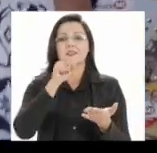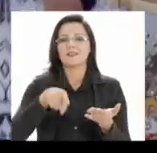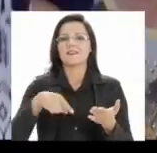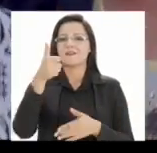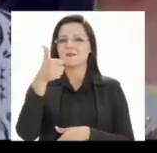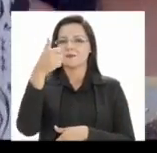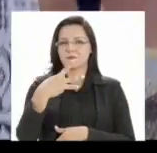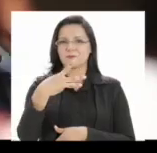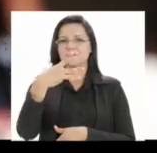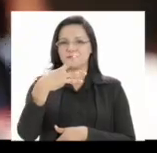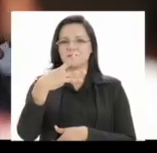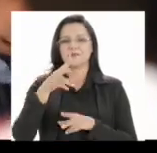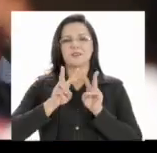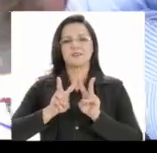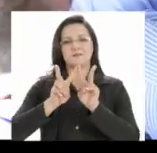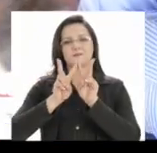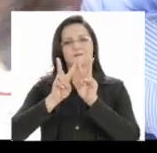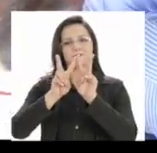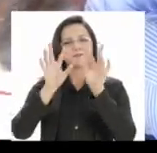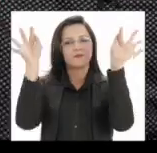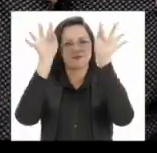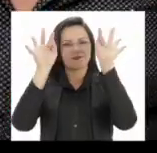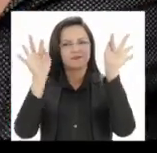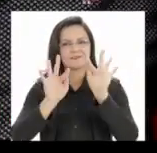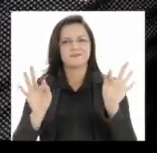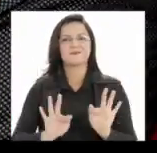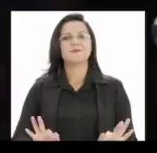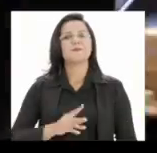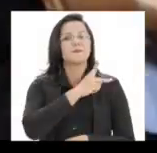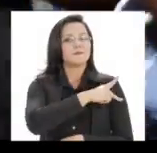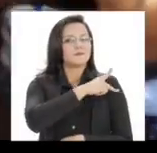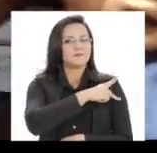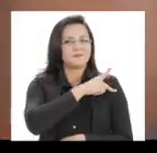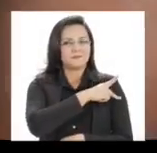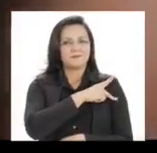aí. É o 13, o Wellington Dias, pra feliz.